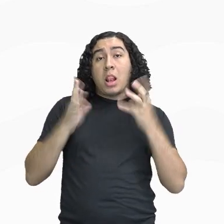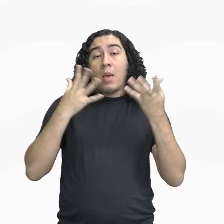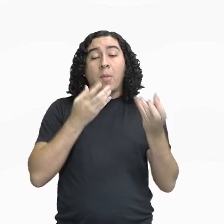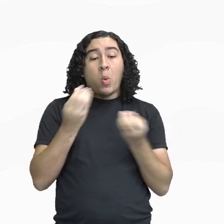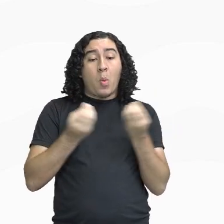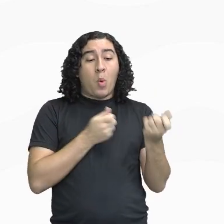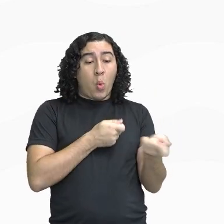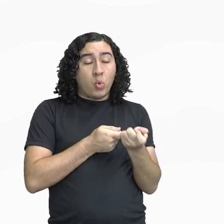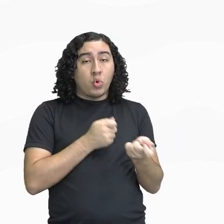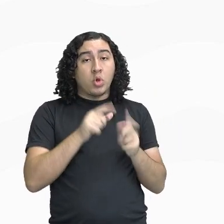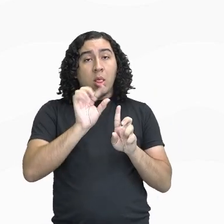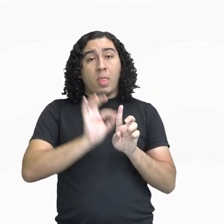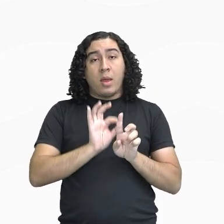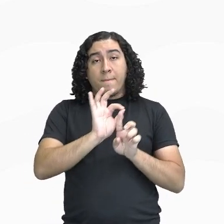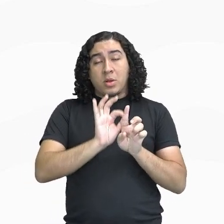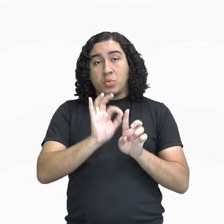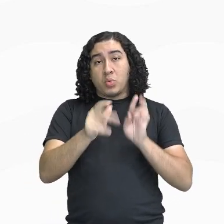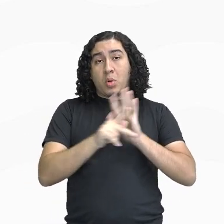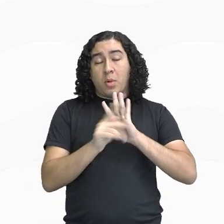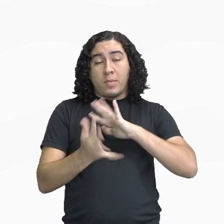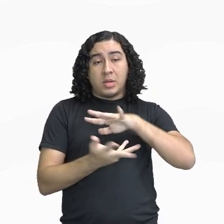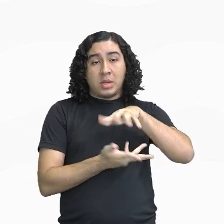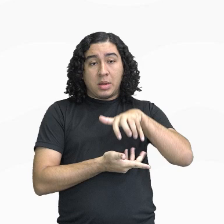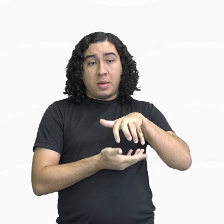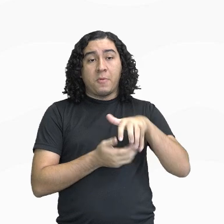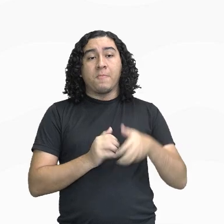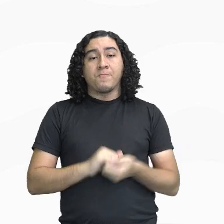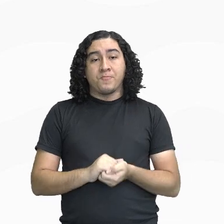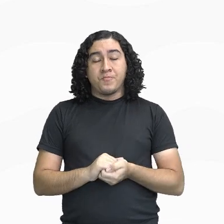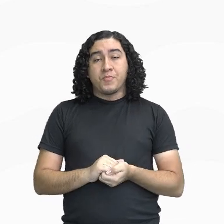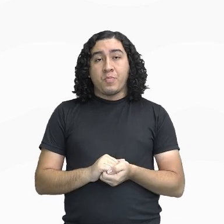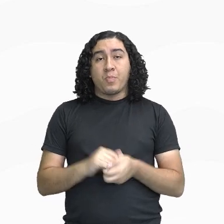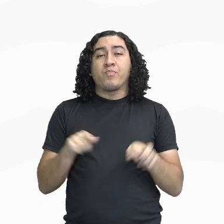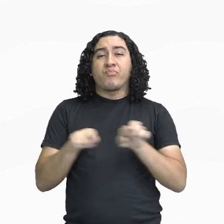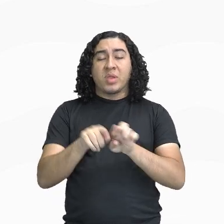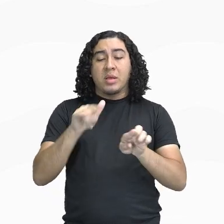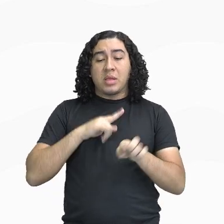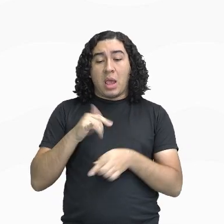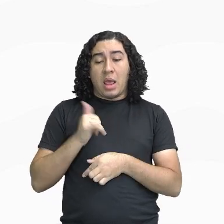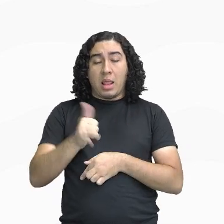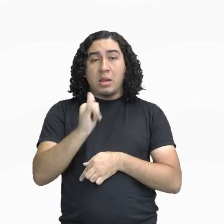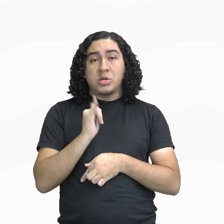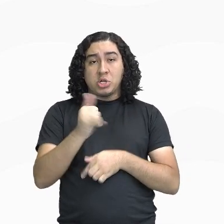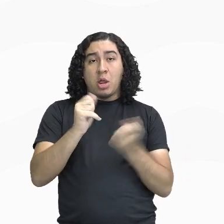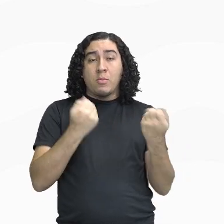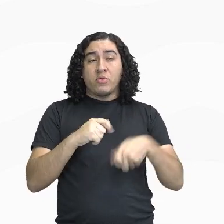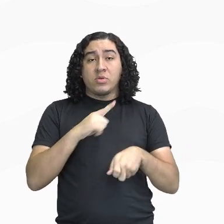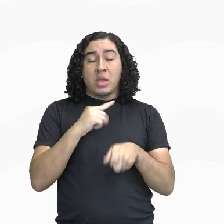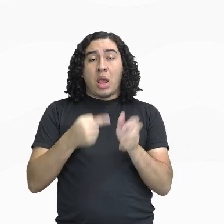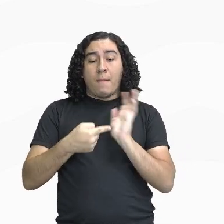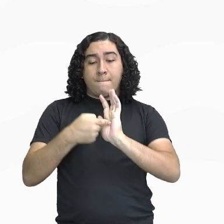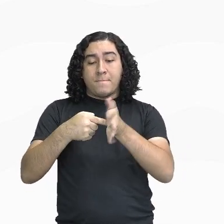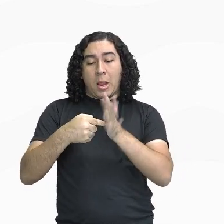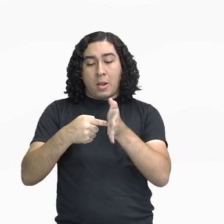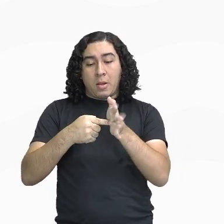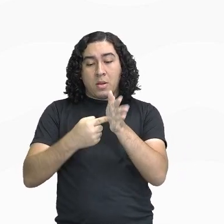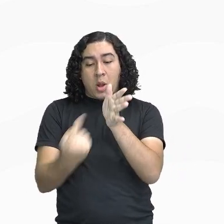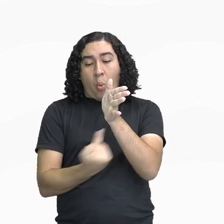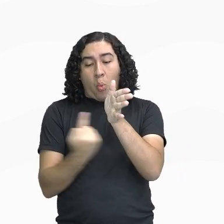manutenção das temperaturas, né, do clima no planeta Terra, geração de energia, água sendo utilizada ali nas hidrelétricas